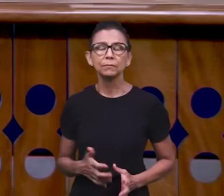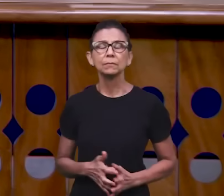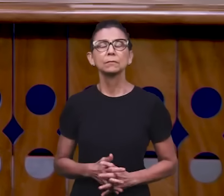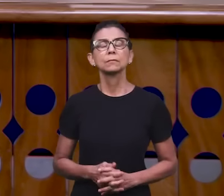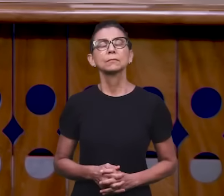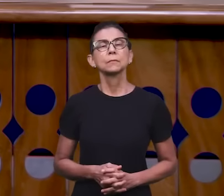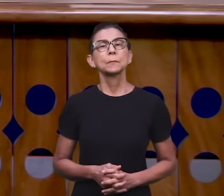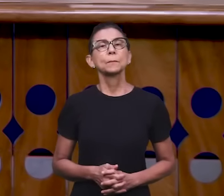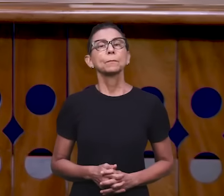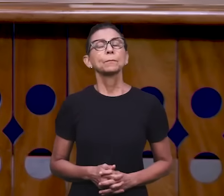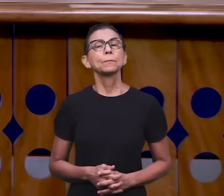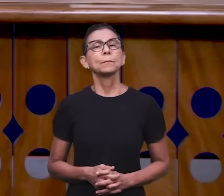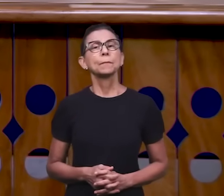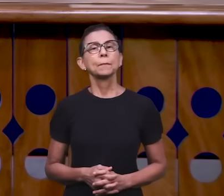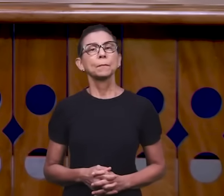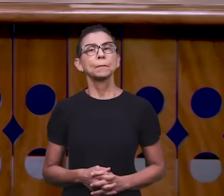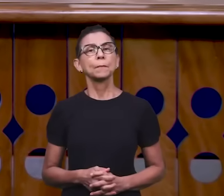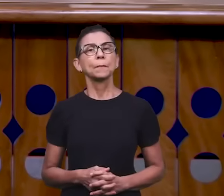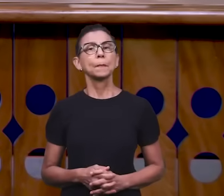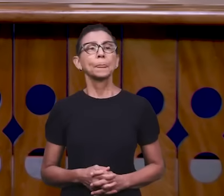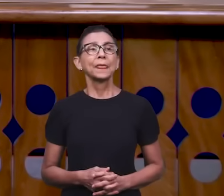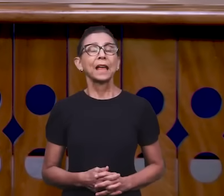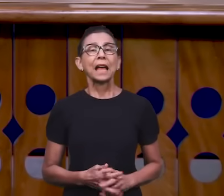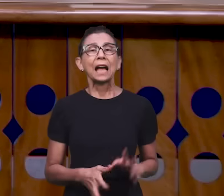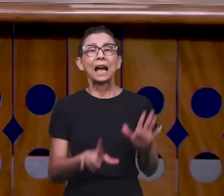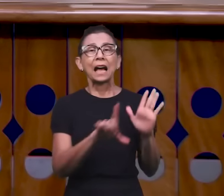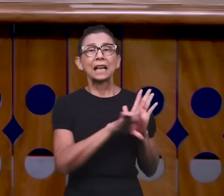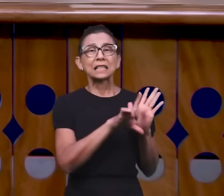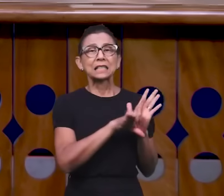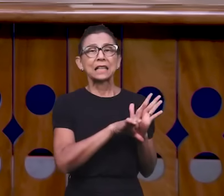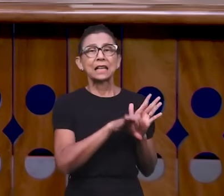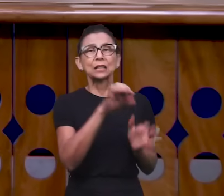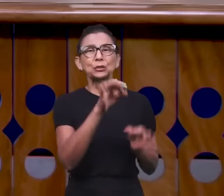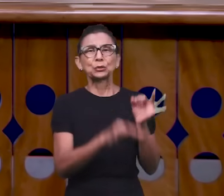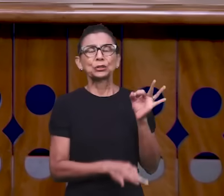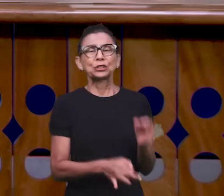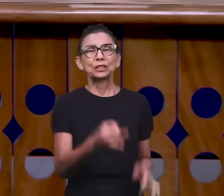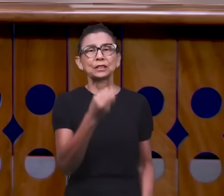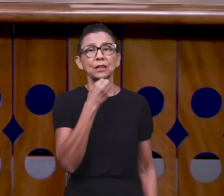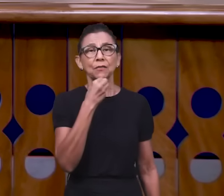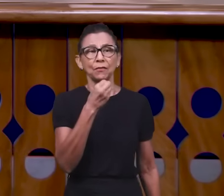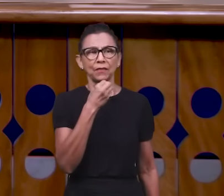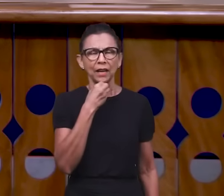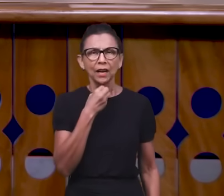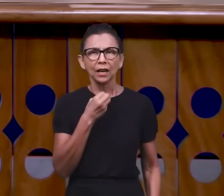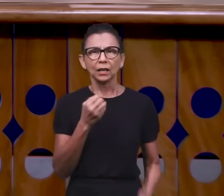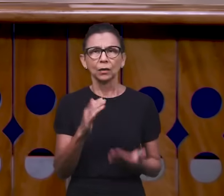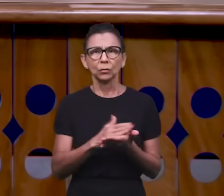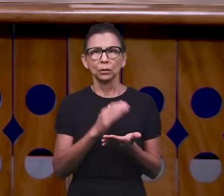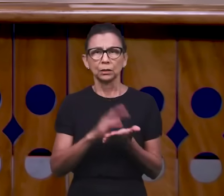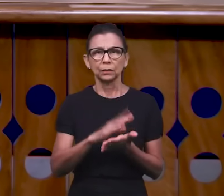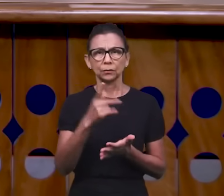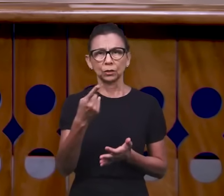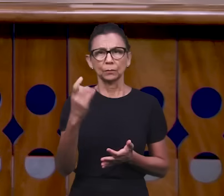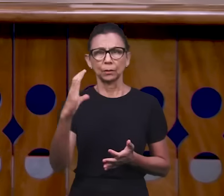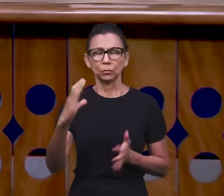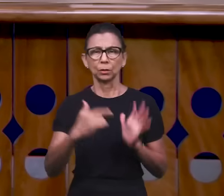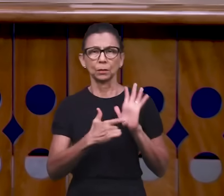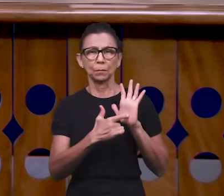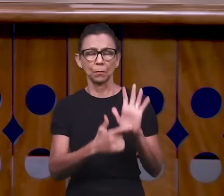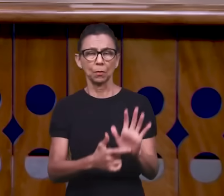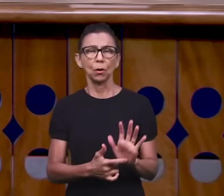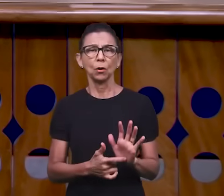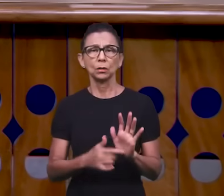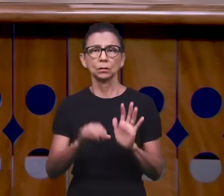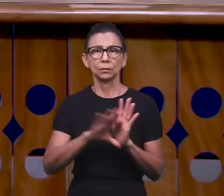Abacuque. A ineficácia das leis, da justiça principalmente, Abacuque fala sobre isso quando ele